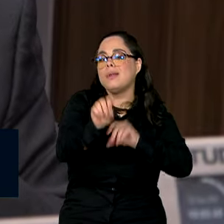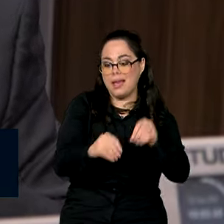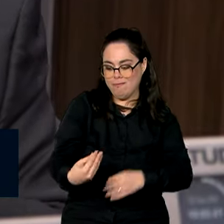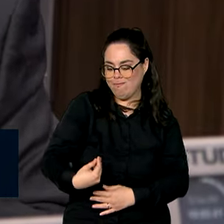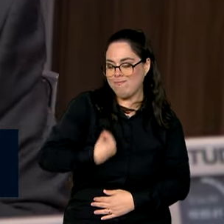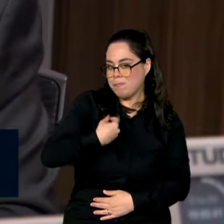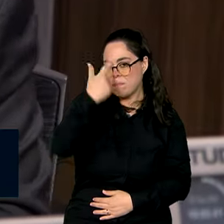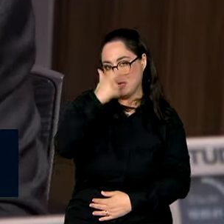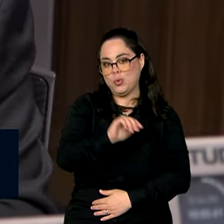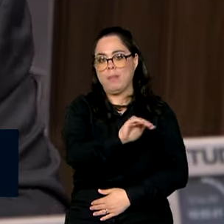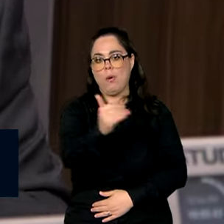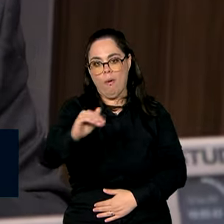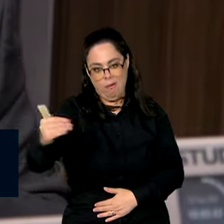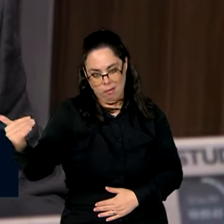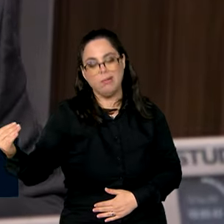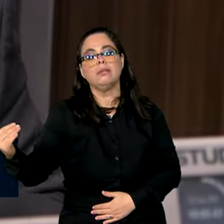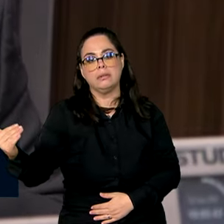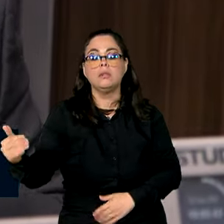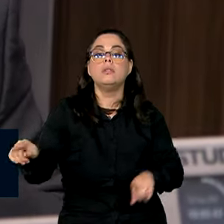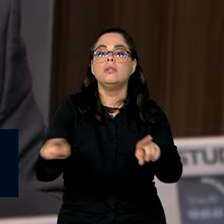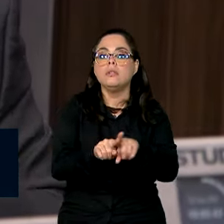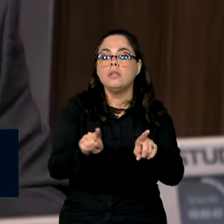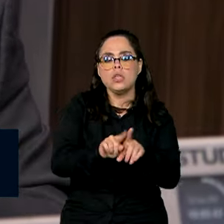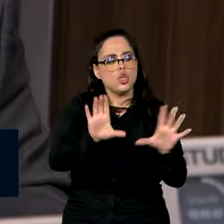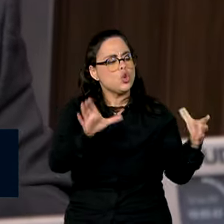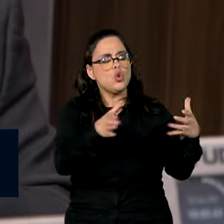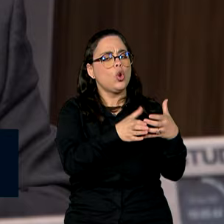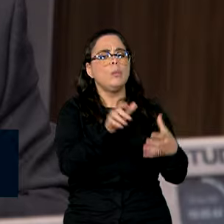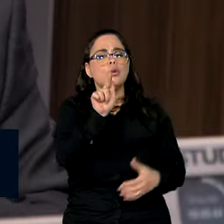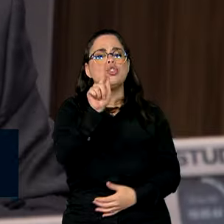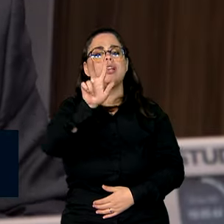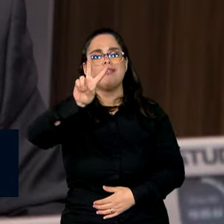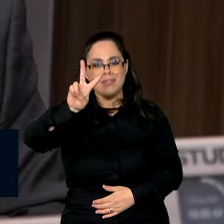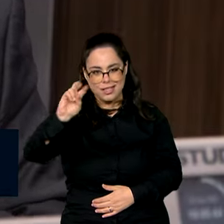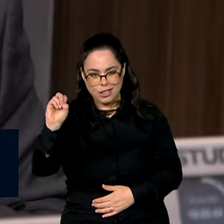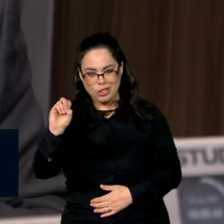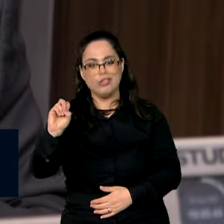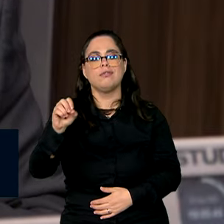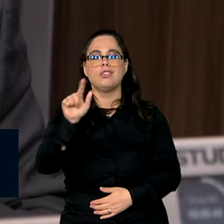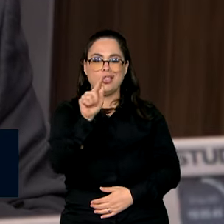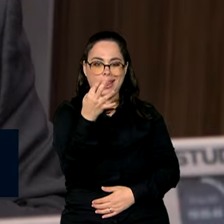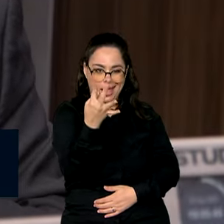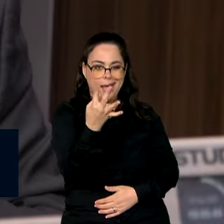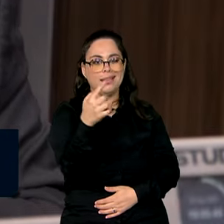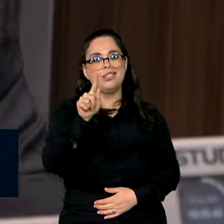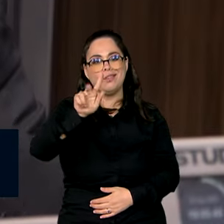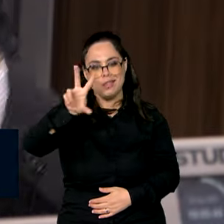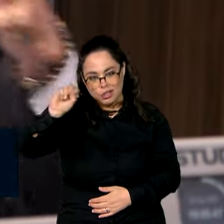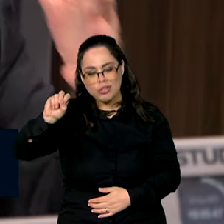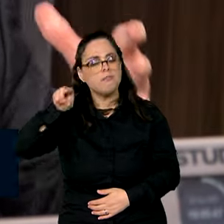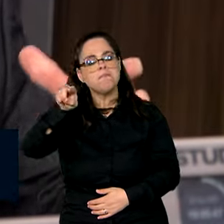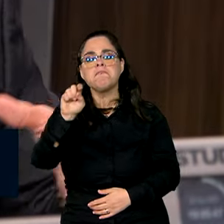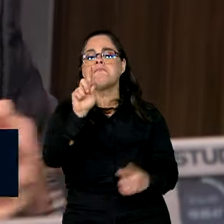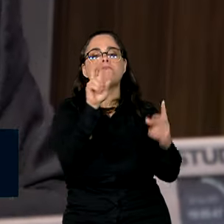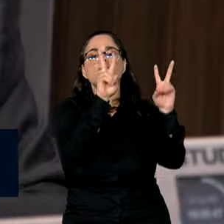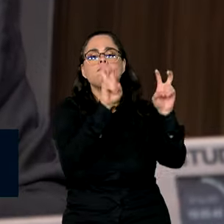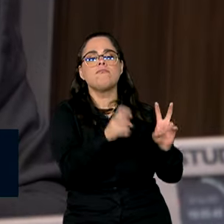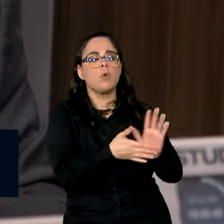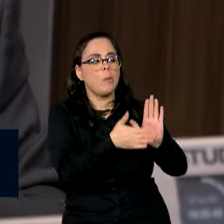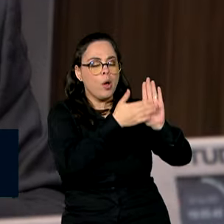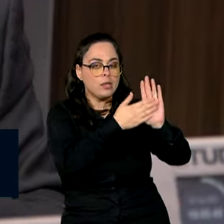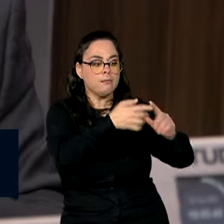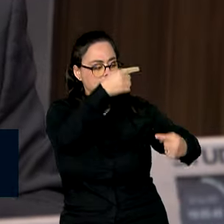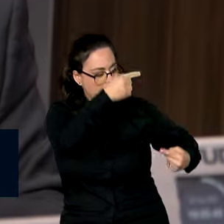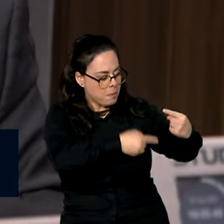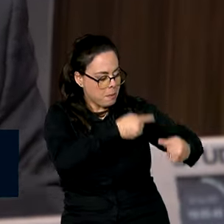de vidas humanas então o esse grupo do G20 ele se propõe a discutir esses